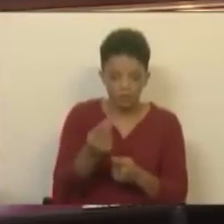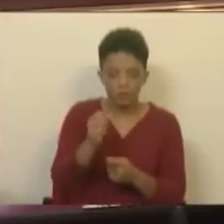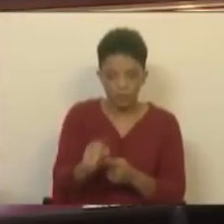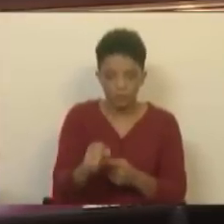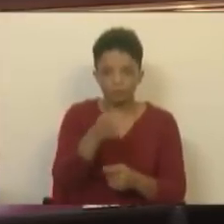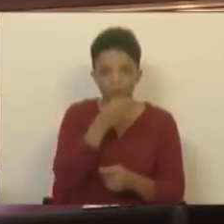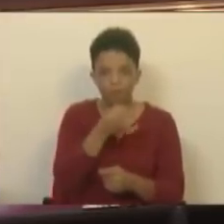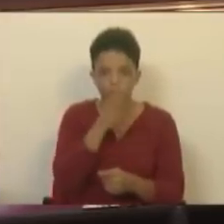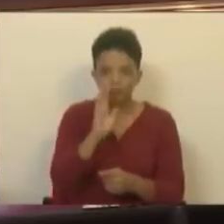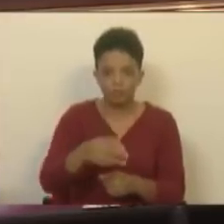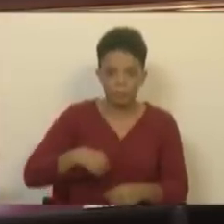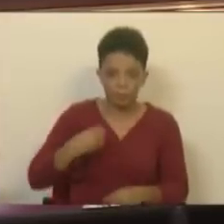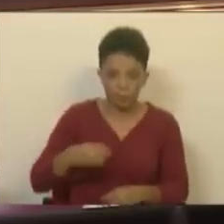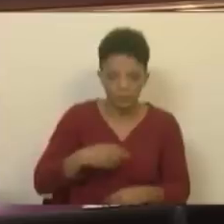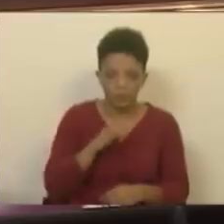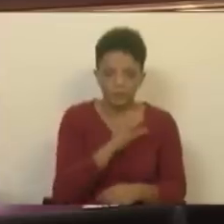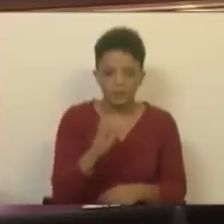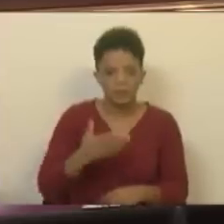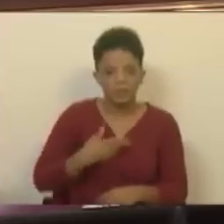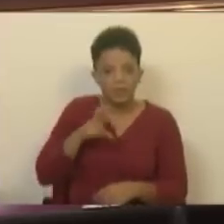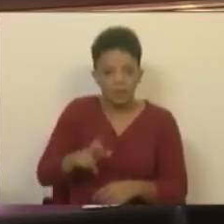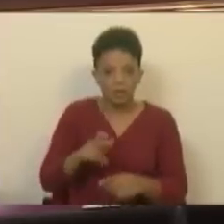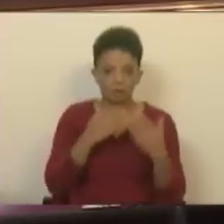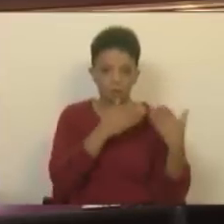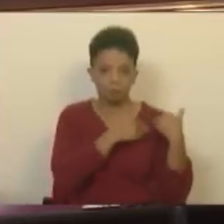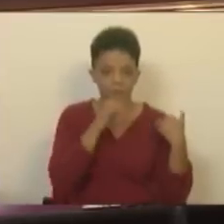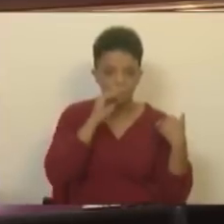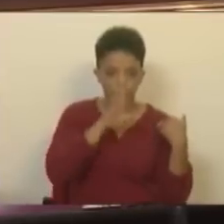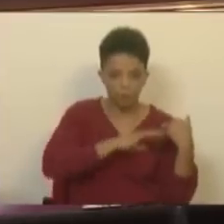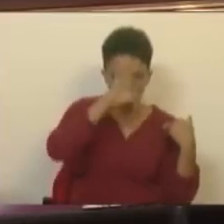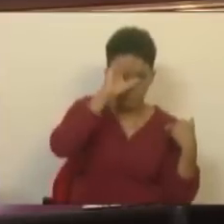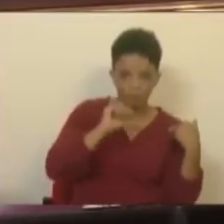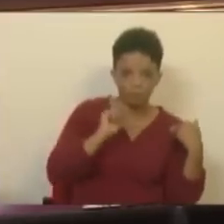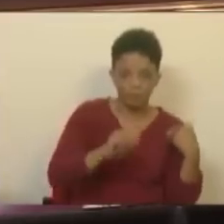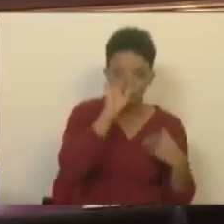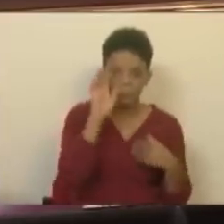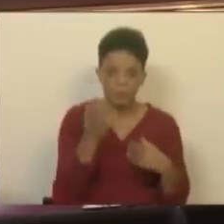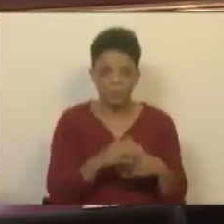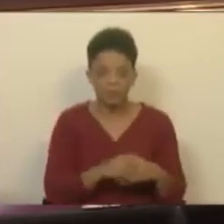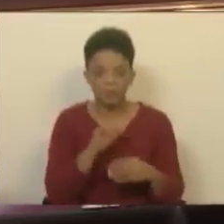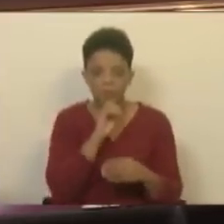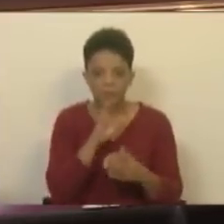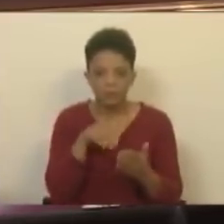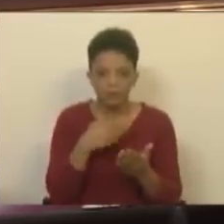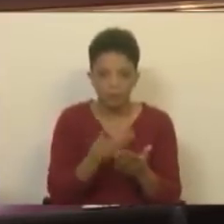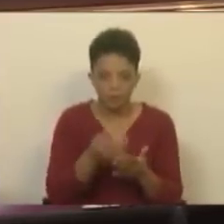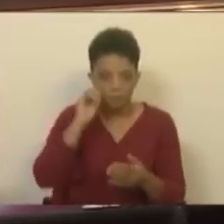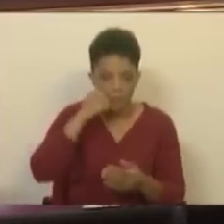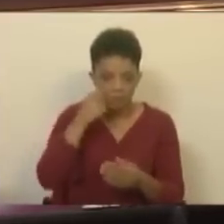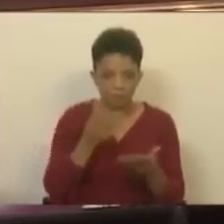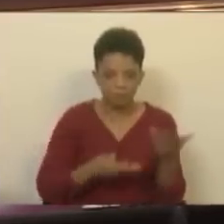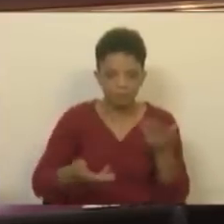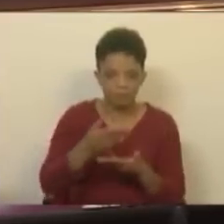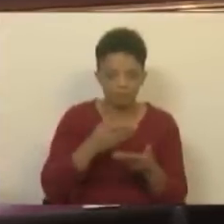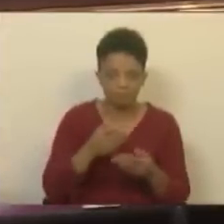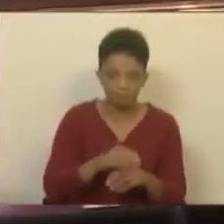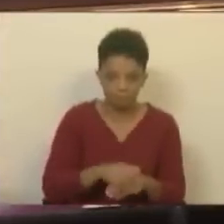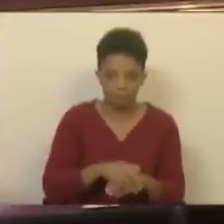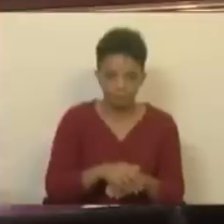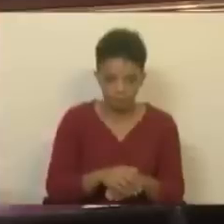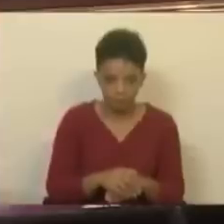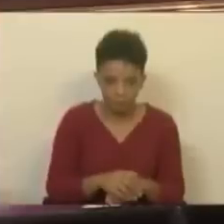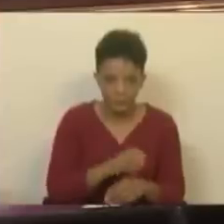se vieram manifestar com preocupação as ccdr não estão sobre tutela do Senhor Ministro do ambiente o que pode pôr em causa também a articulação entre o